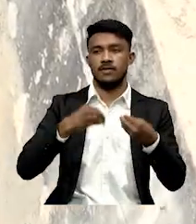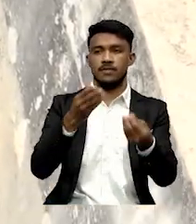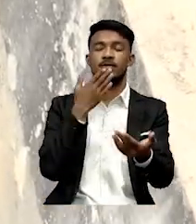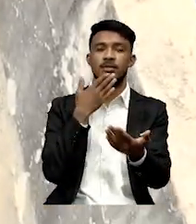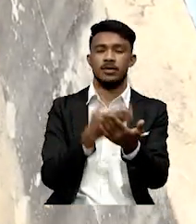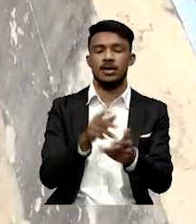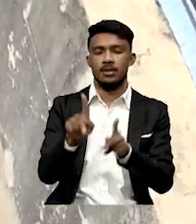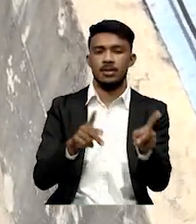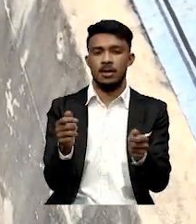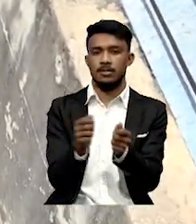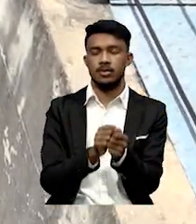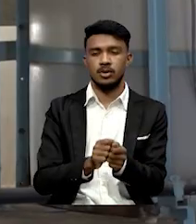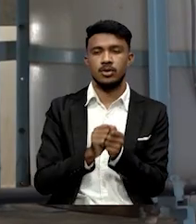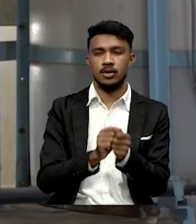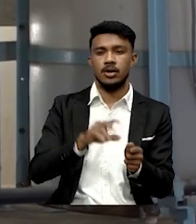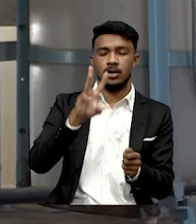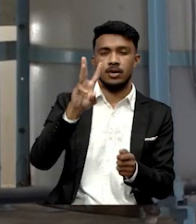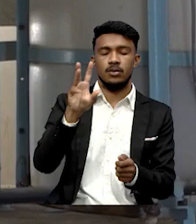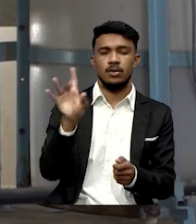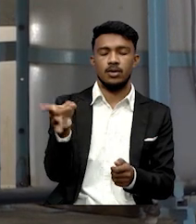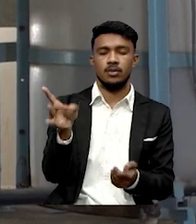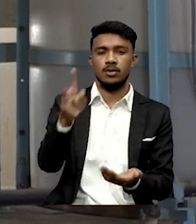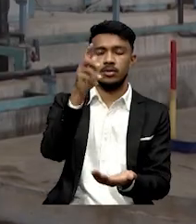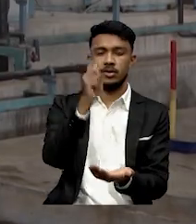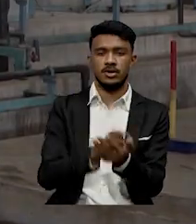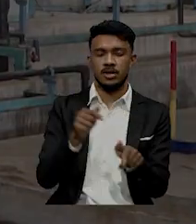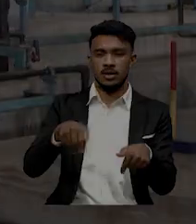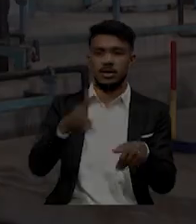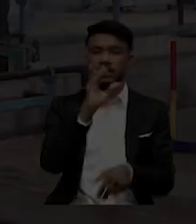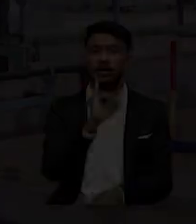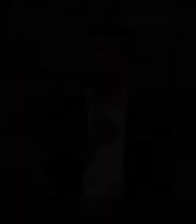Hamutuk Rio Walonul Resin e a capital dele. Bem-vinda, Simenes, GMN.